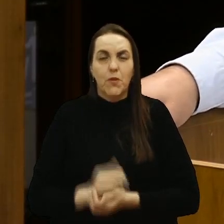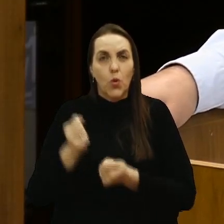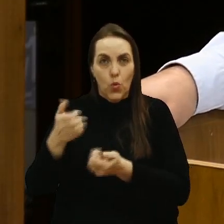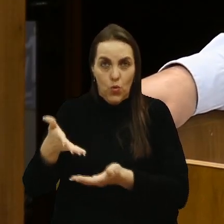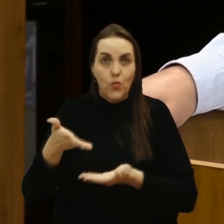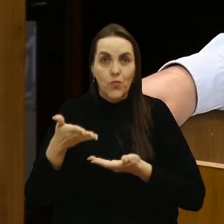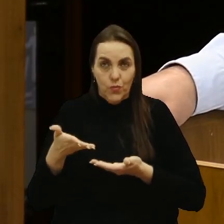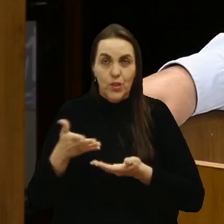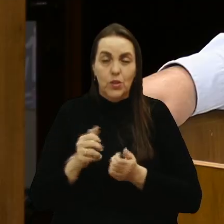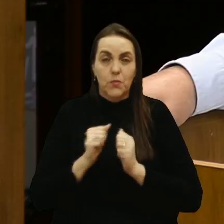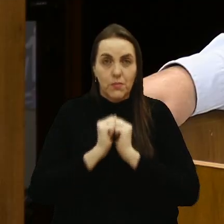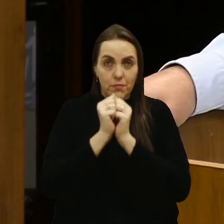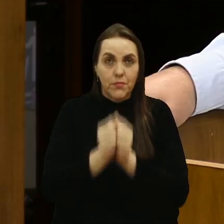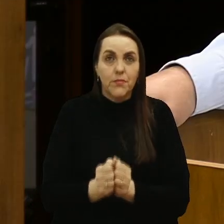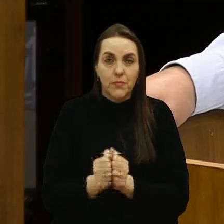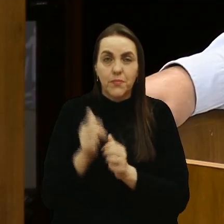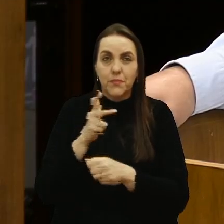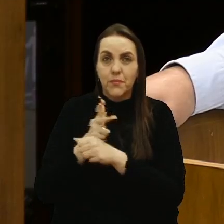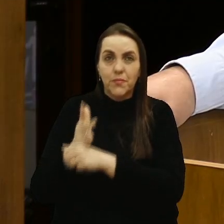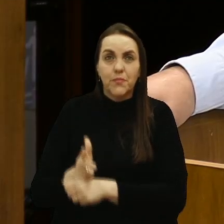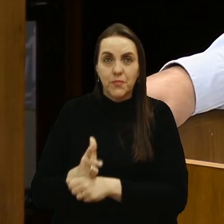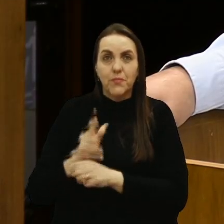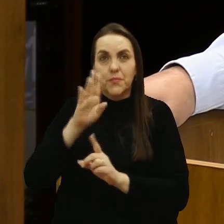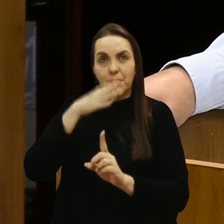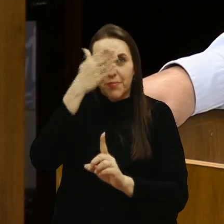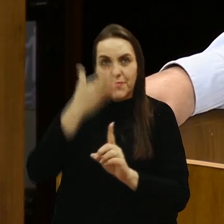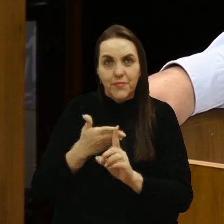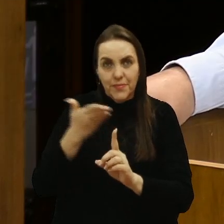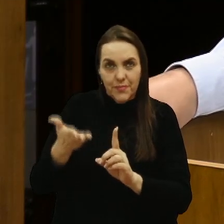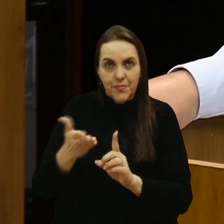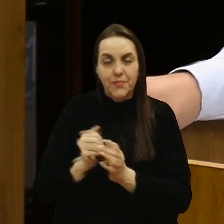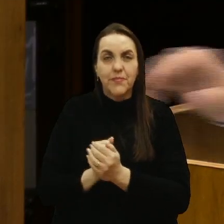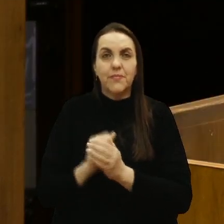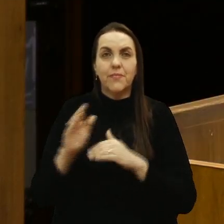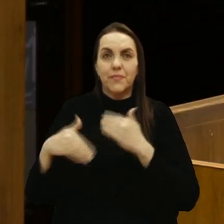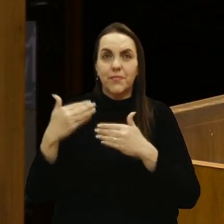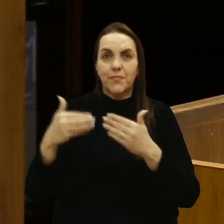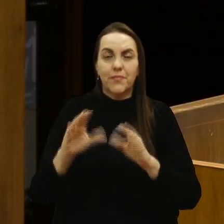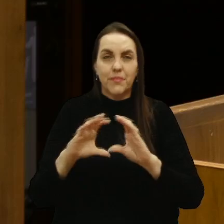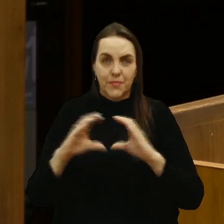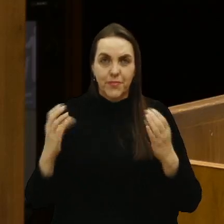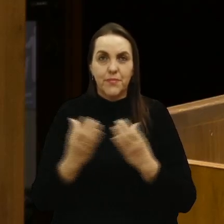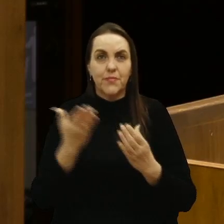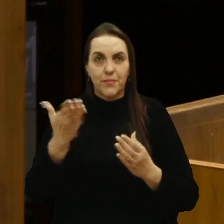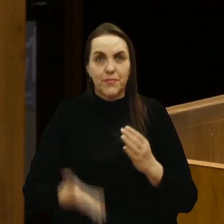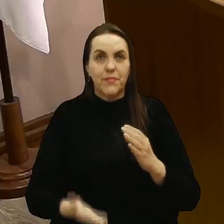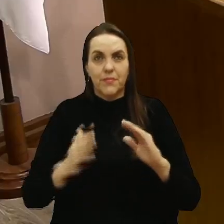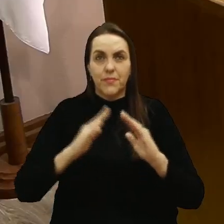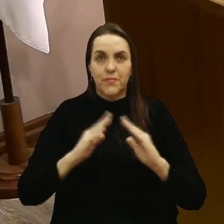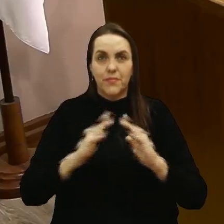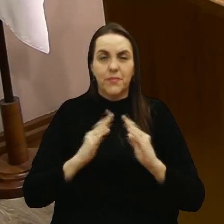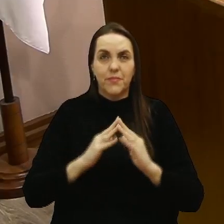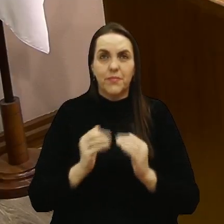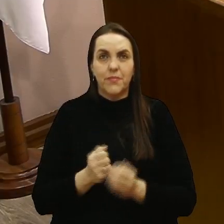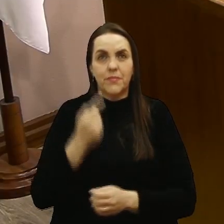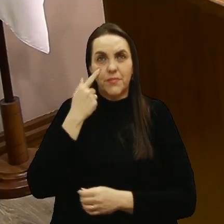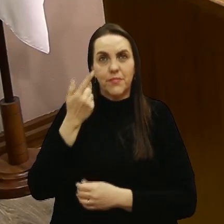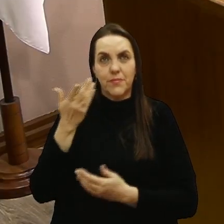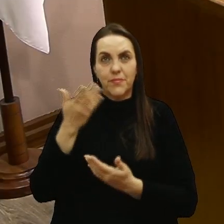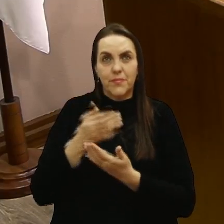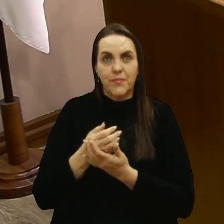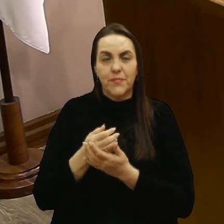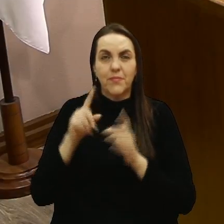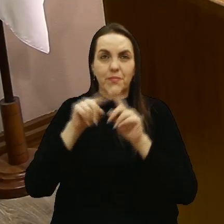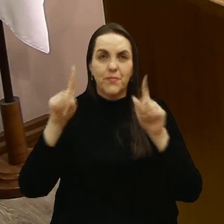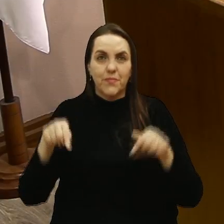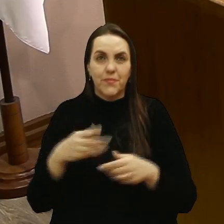Convido para acompanharmos um vídeo em homenagem desenvolvido pela comunicação dessa casa, ouvindo nossas servidoras